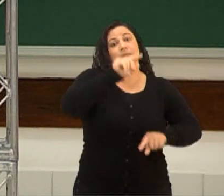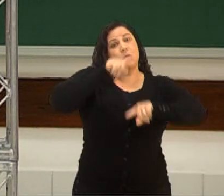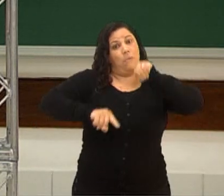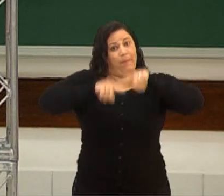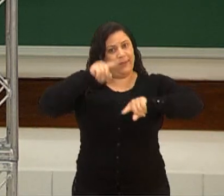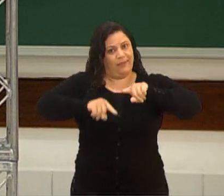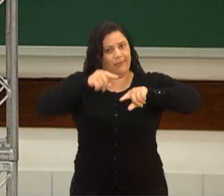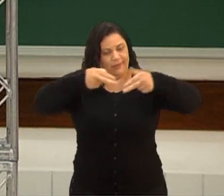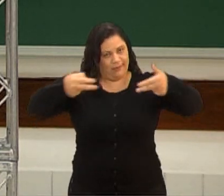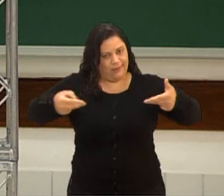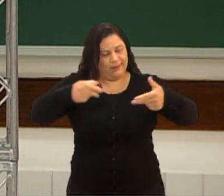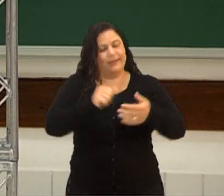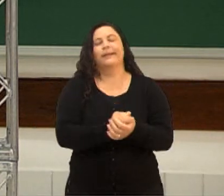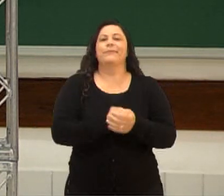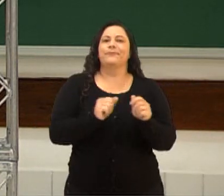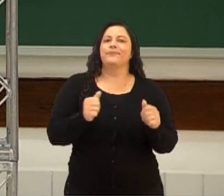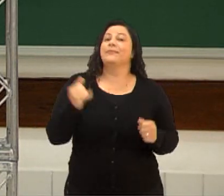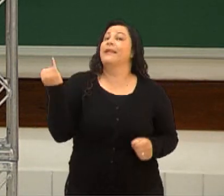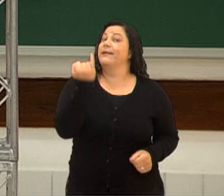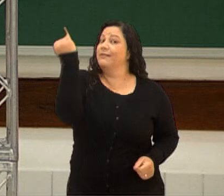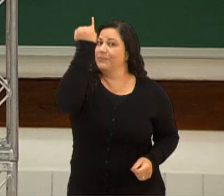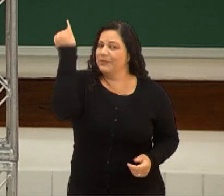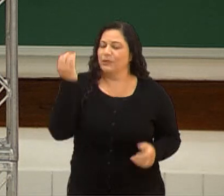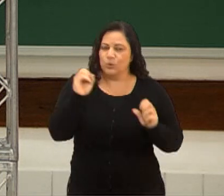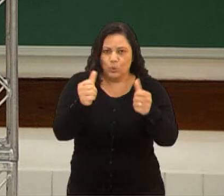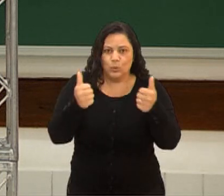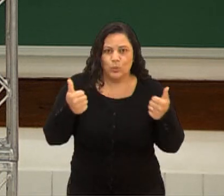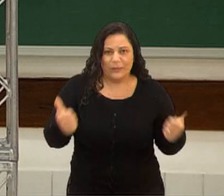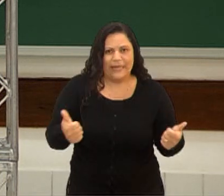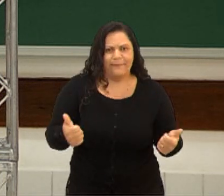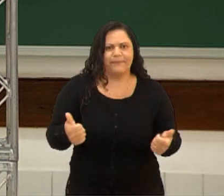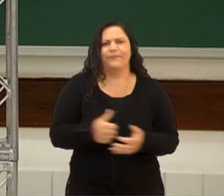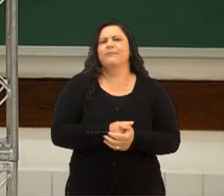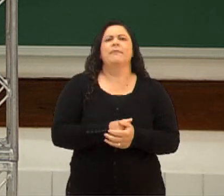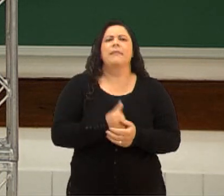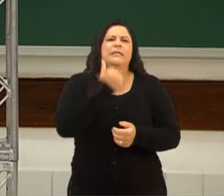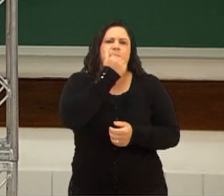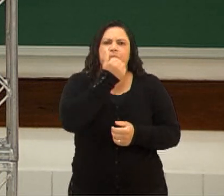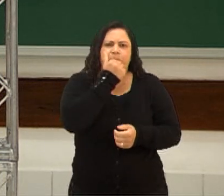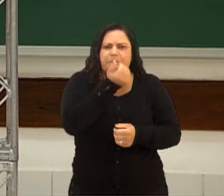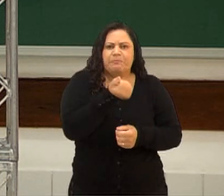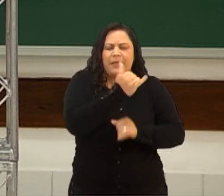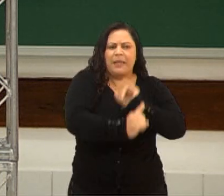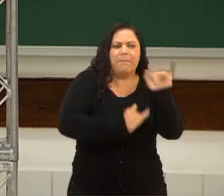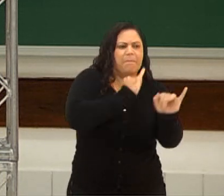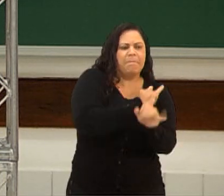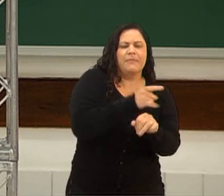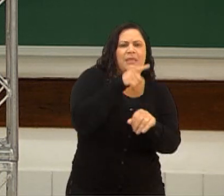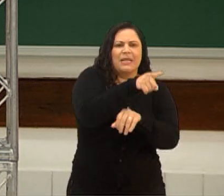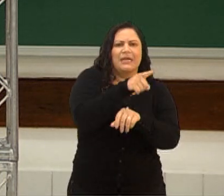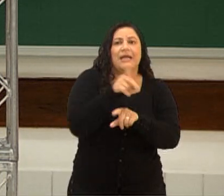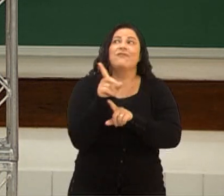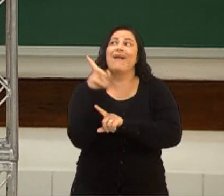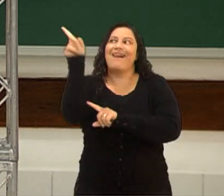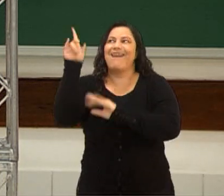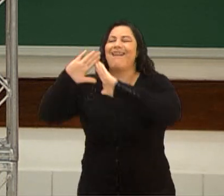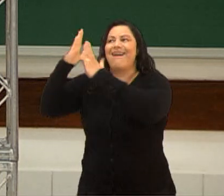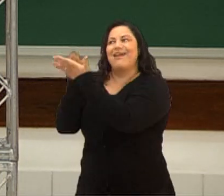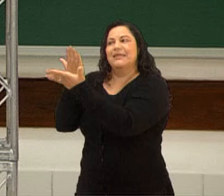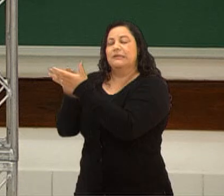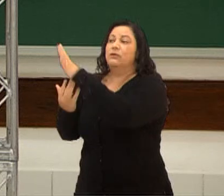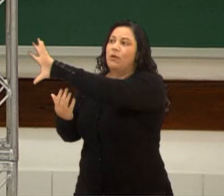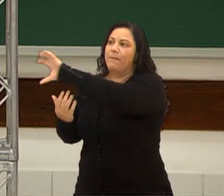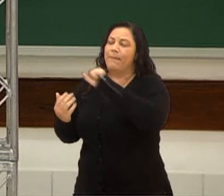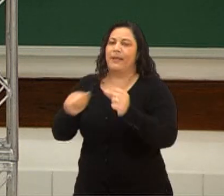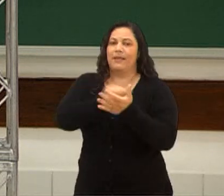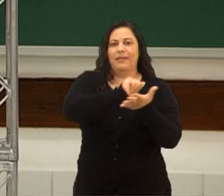muito importante, beleza? Então acesse, que é importante. Não tem acesso ao Classroom? Vá até a sua escola e retire a sua